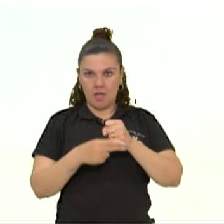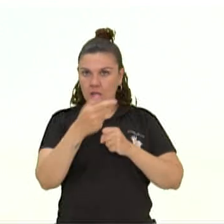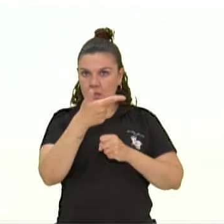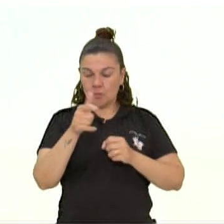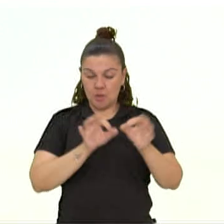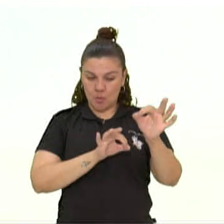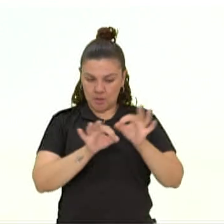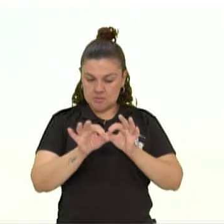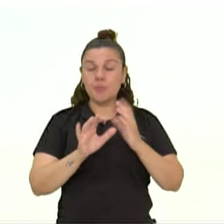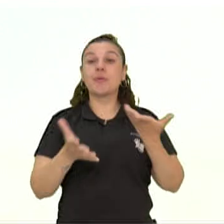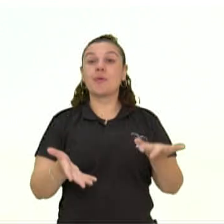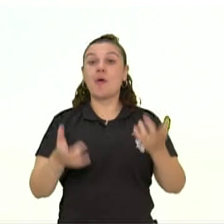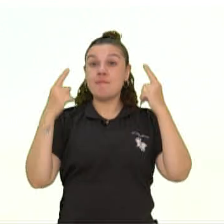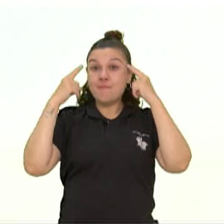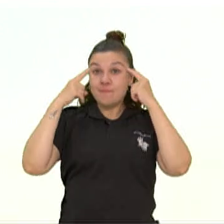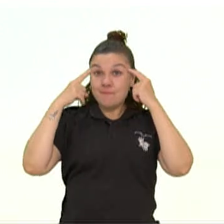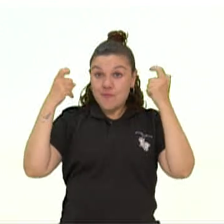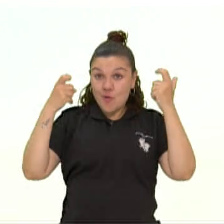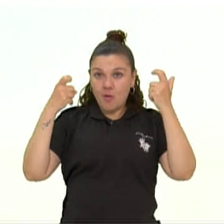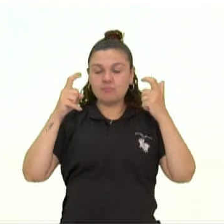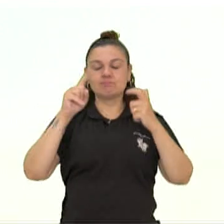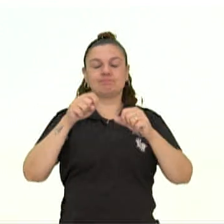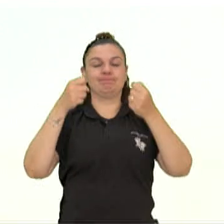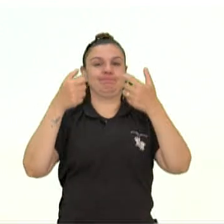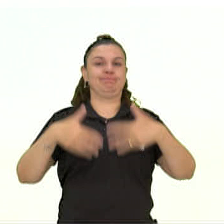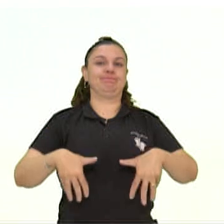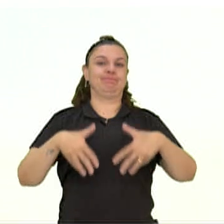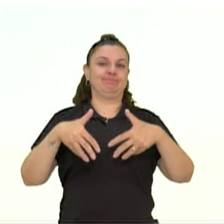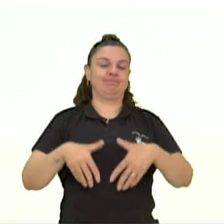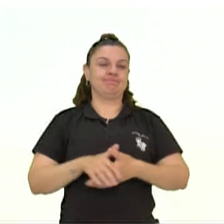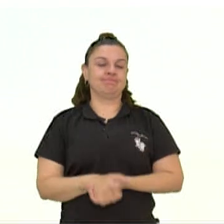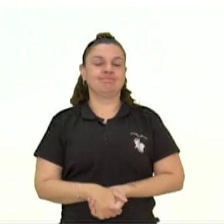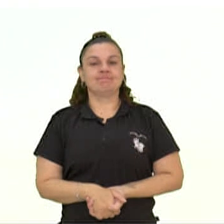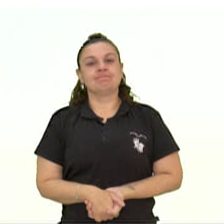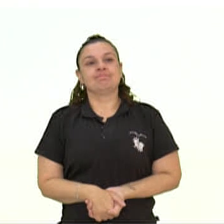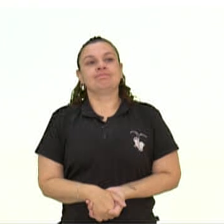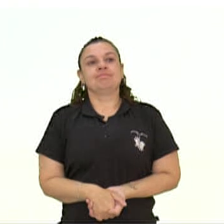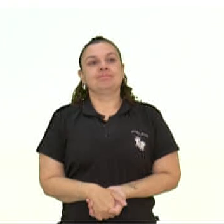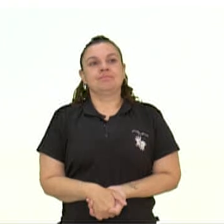presença da violência urbana é muito frequente.